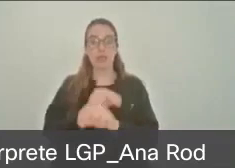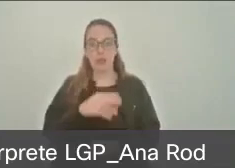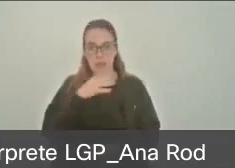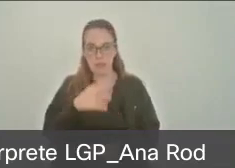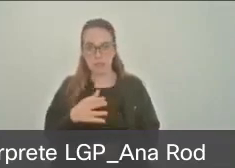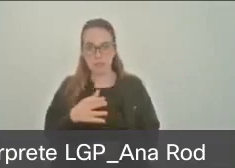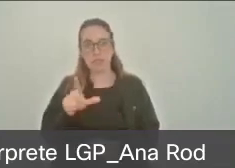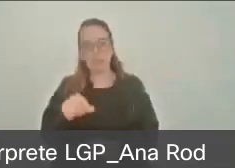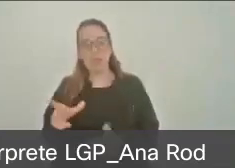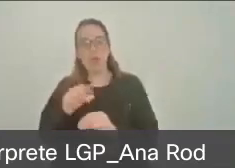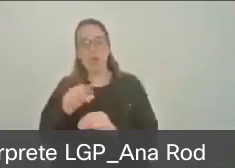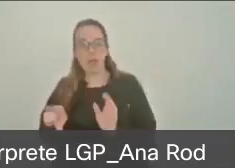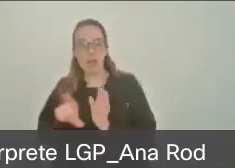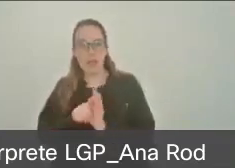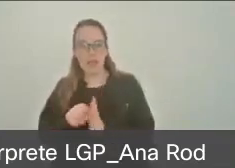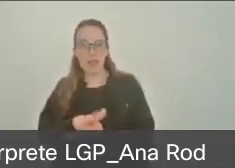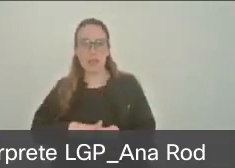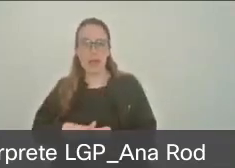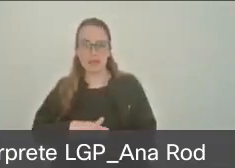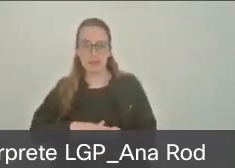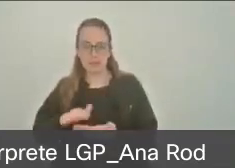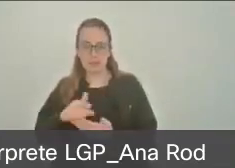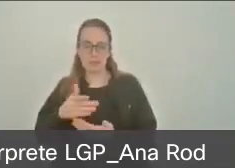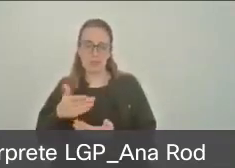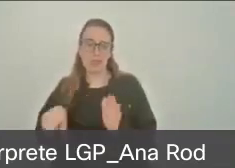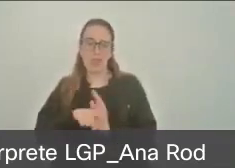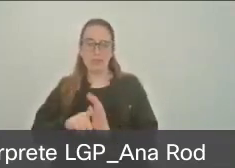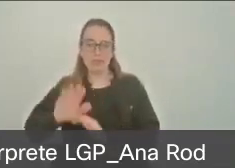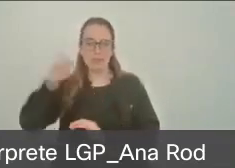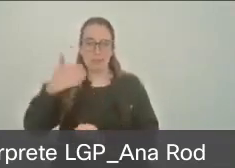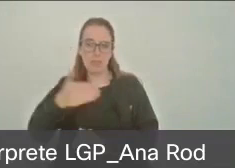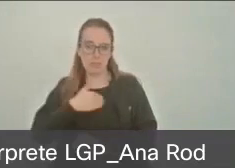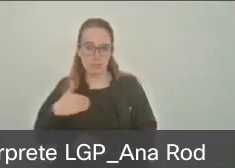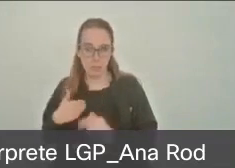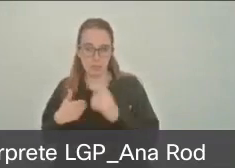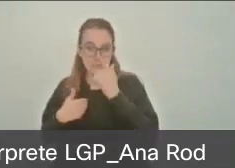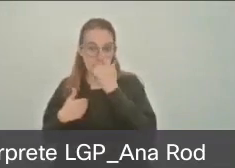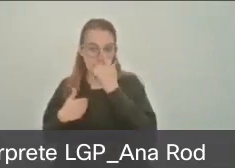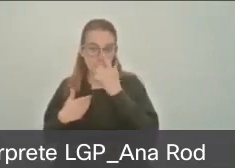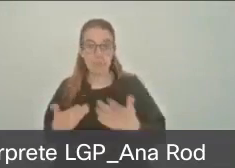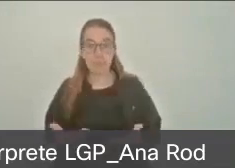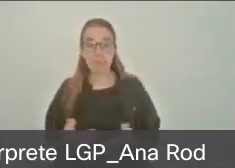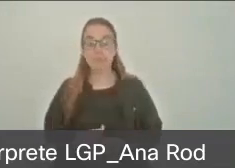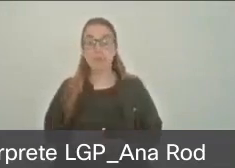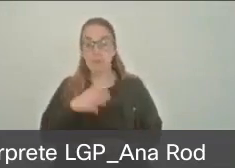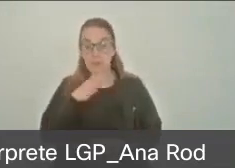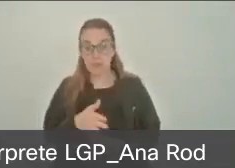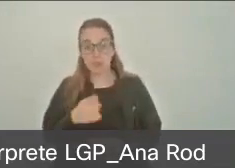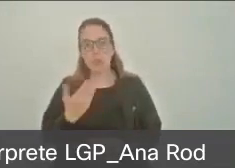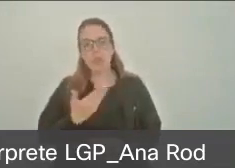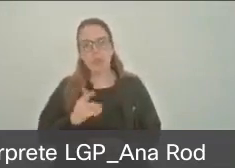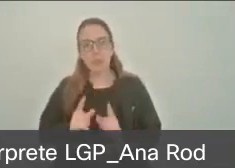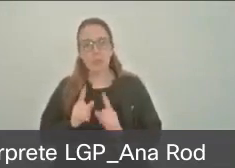na nova Lei de Bases da Saúde, nomeadamente na linha H da sua base segunda. Ora, disse que é um direito de, em regra,